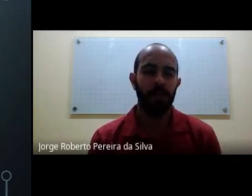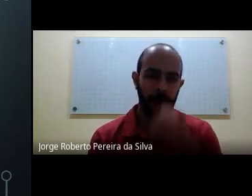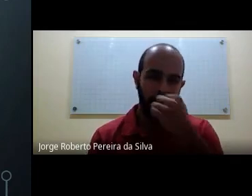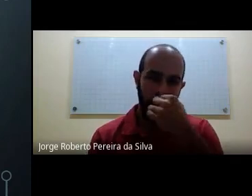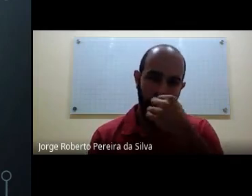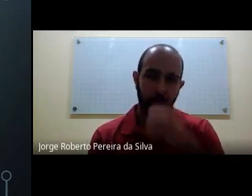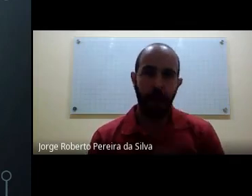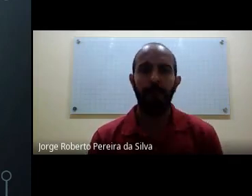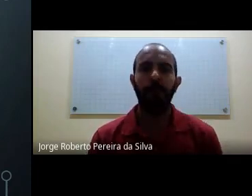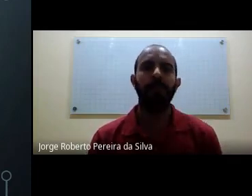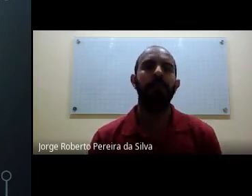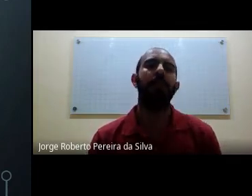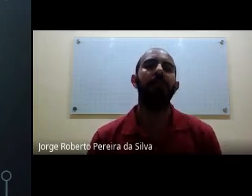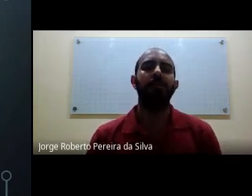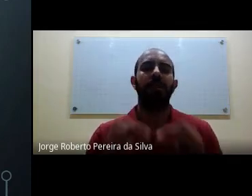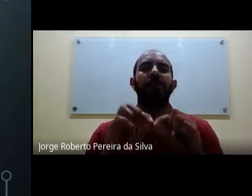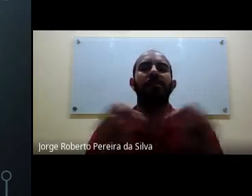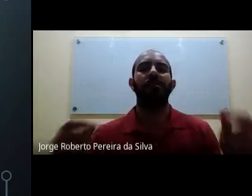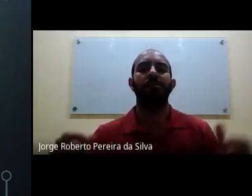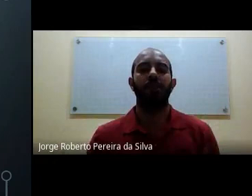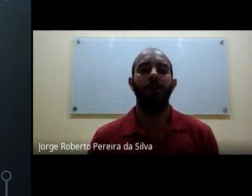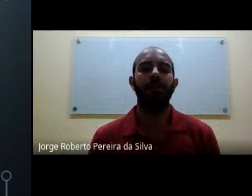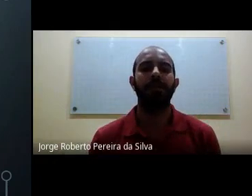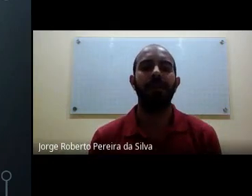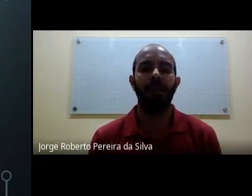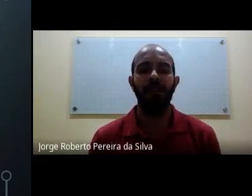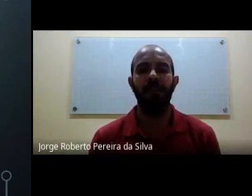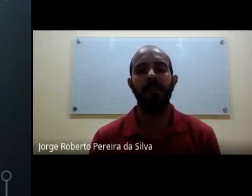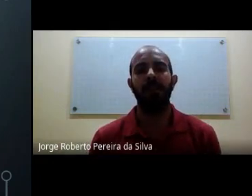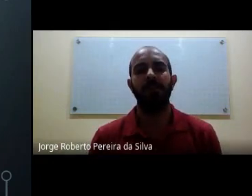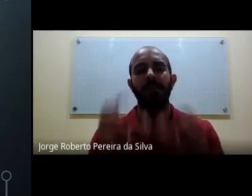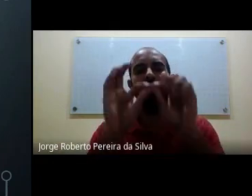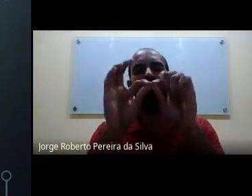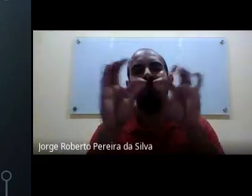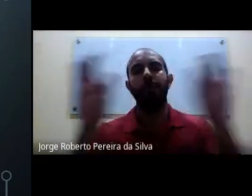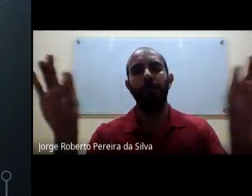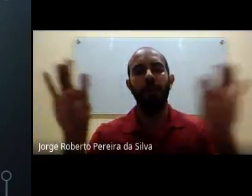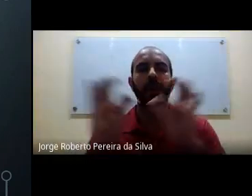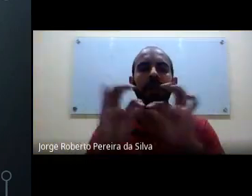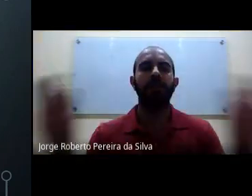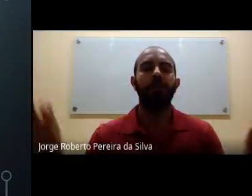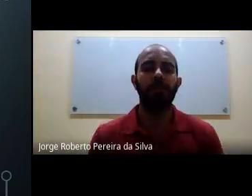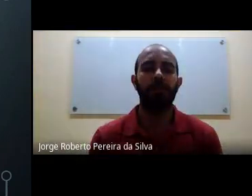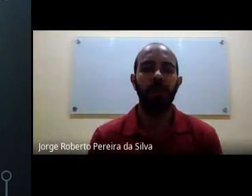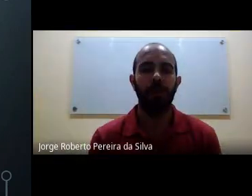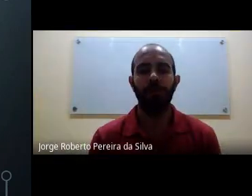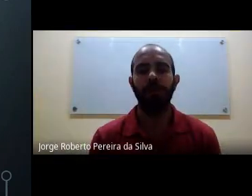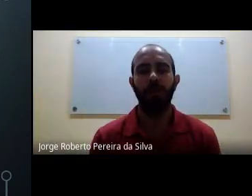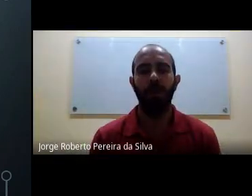tinha estudado a força que estava sendo exercida, a força magnética que estava sendo exercida sobre um fio, e esse fio